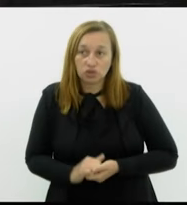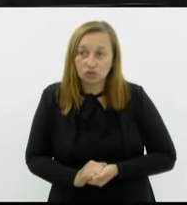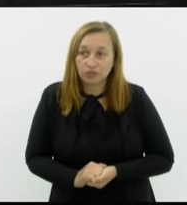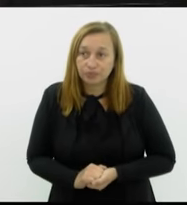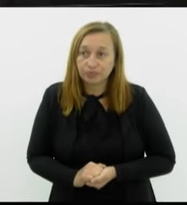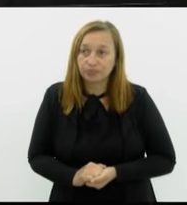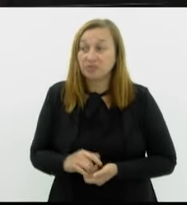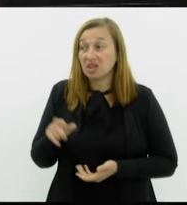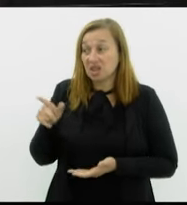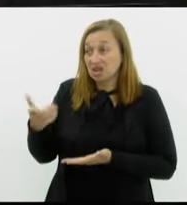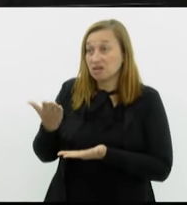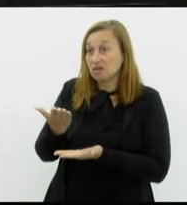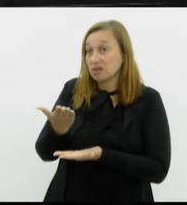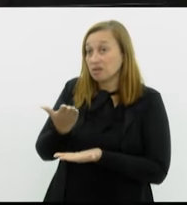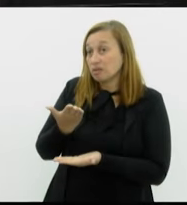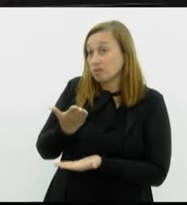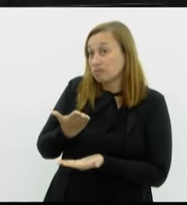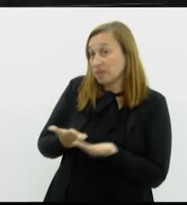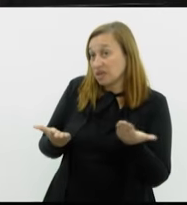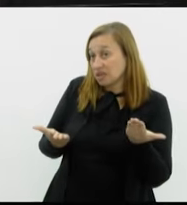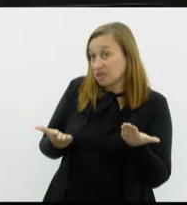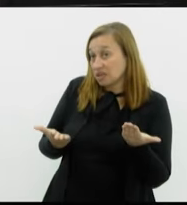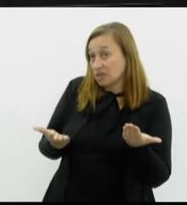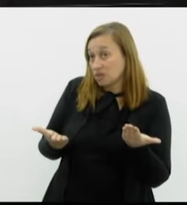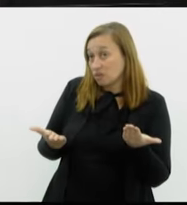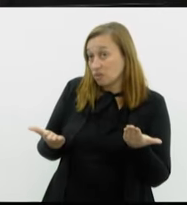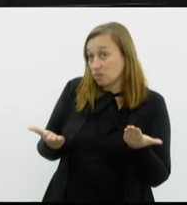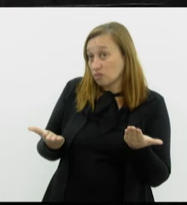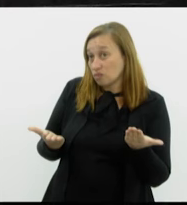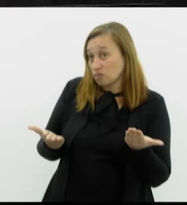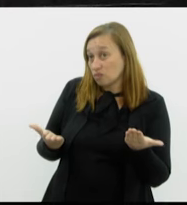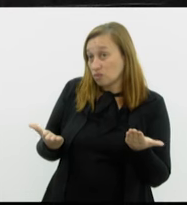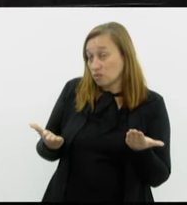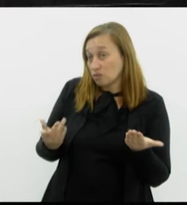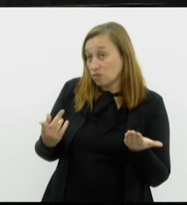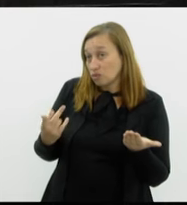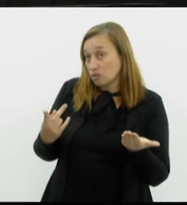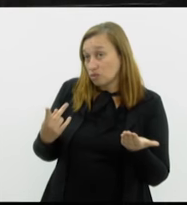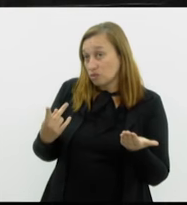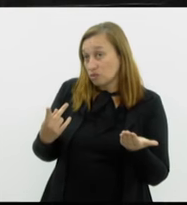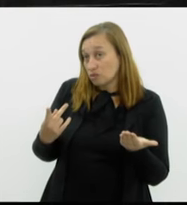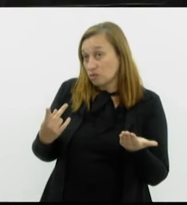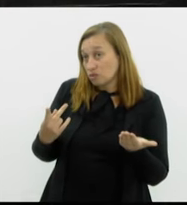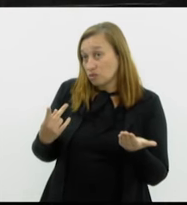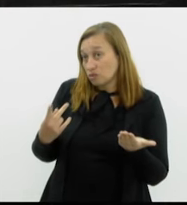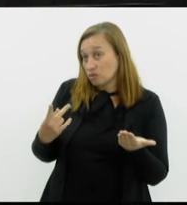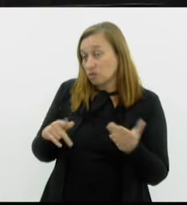ele perdeu o cargo, que é de competência do presidente da República.